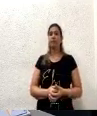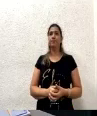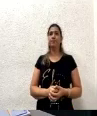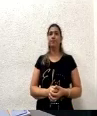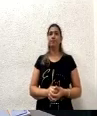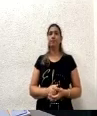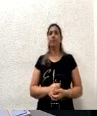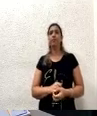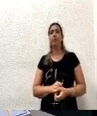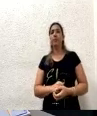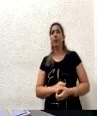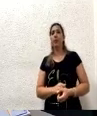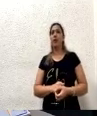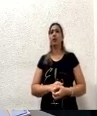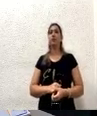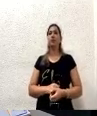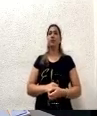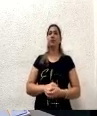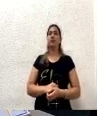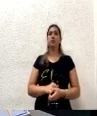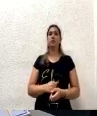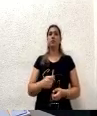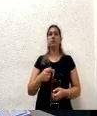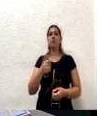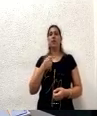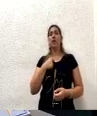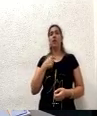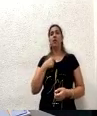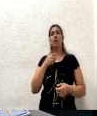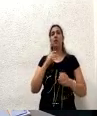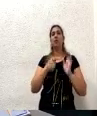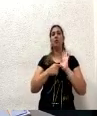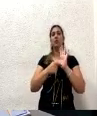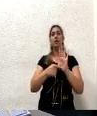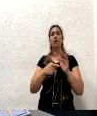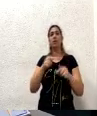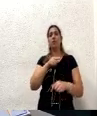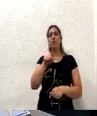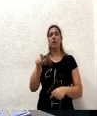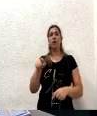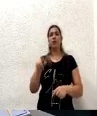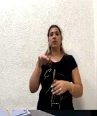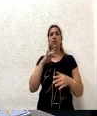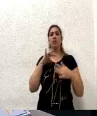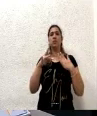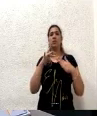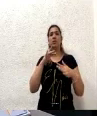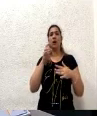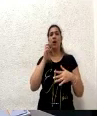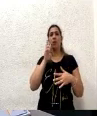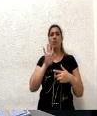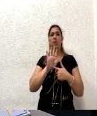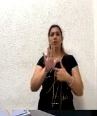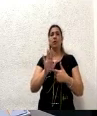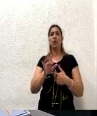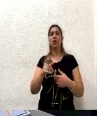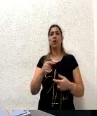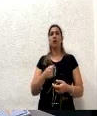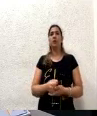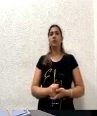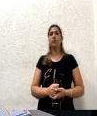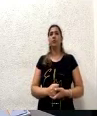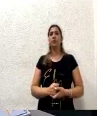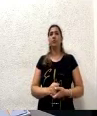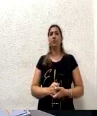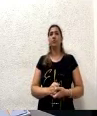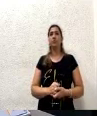Eu queria compartilhar com vocês, quem me acompanha nas redes sociais, eu sei que às vezes não é num montante